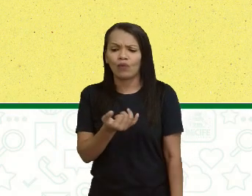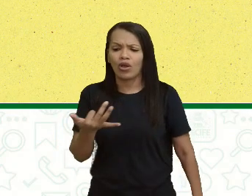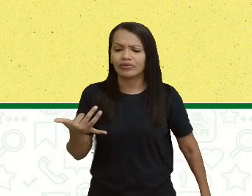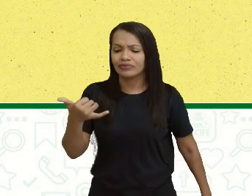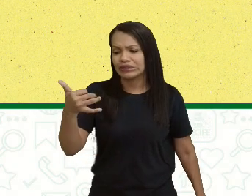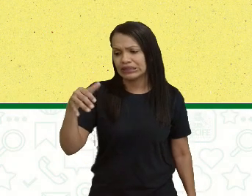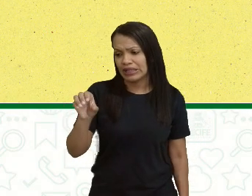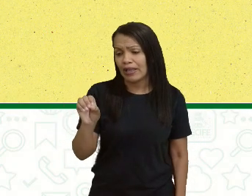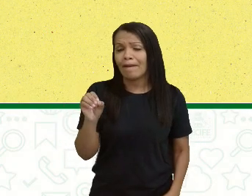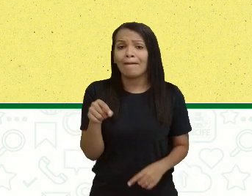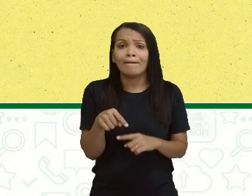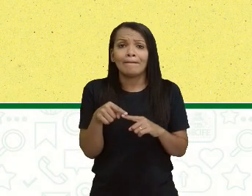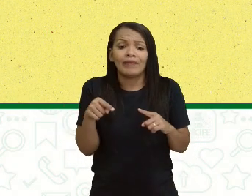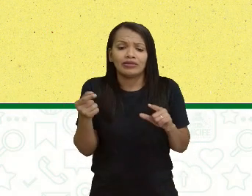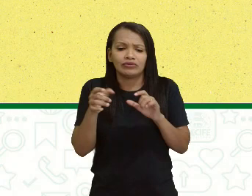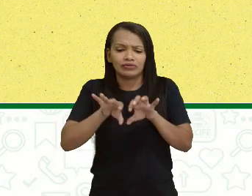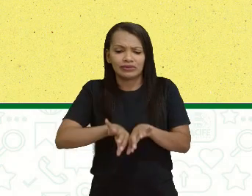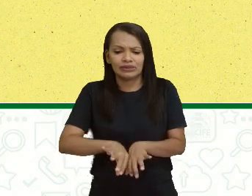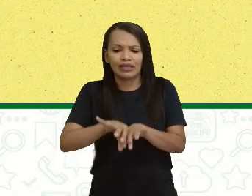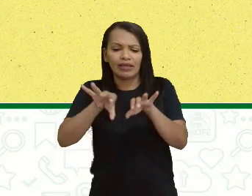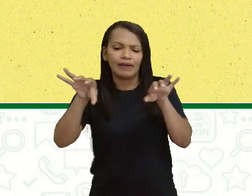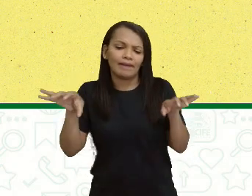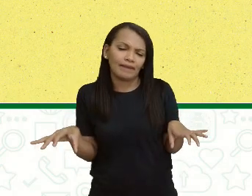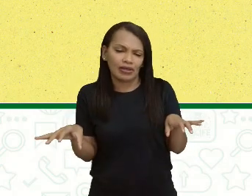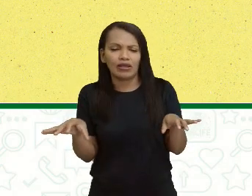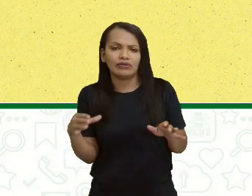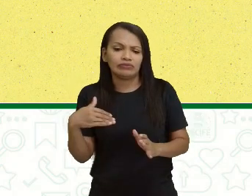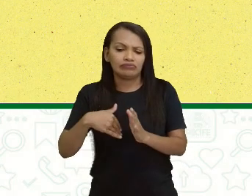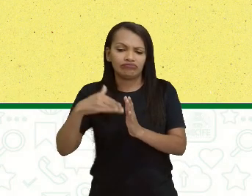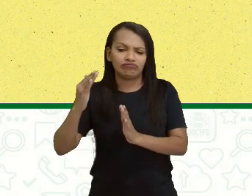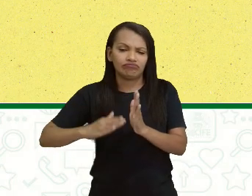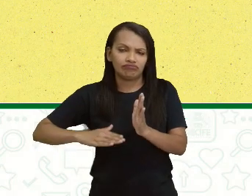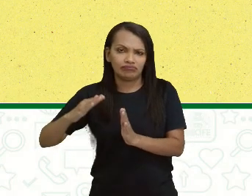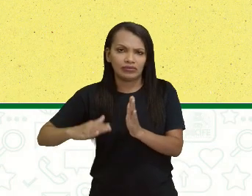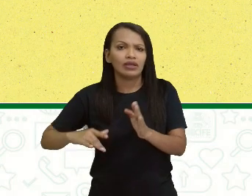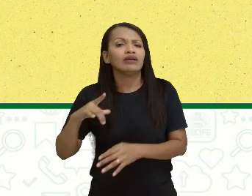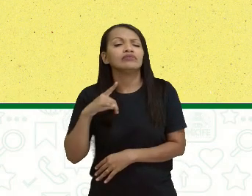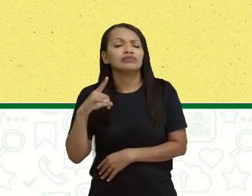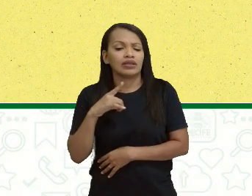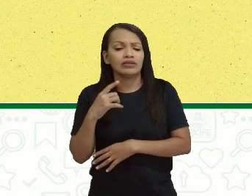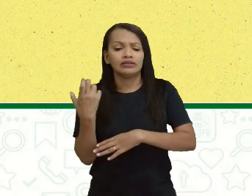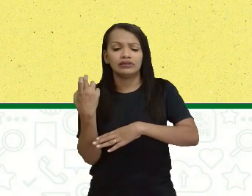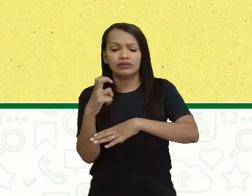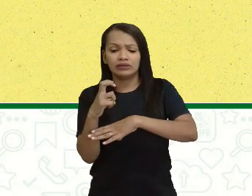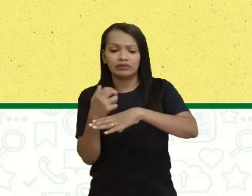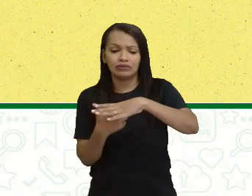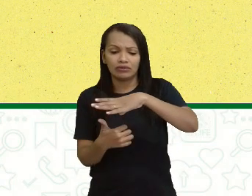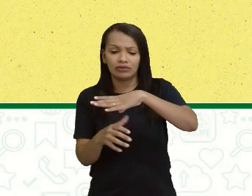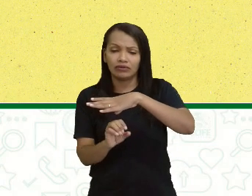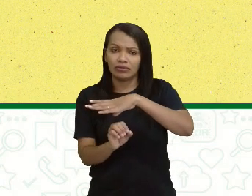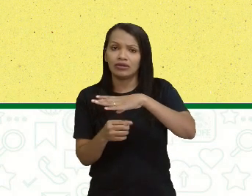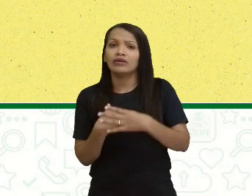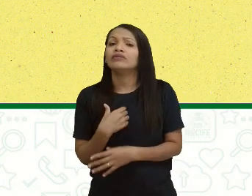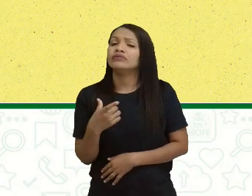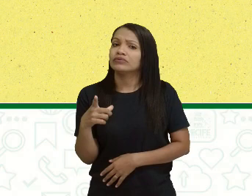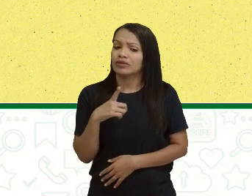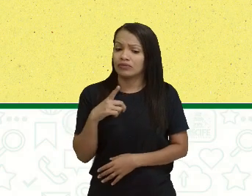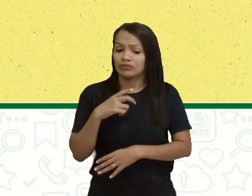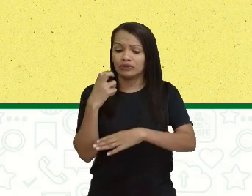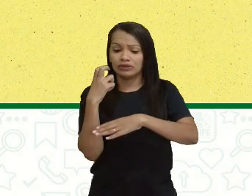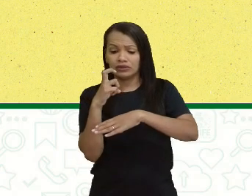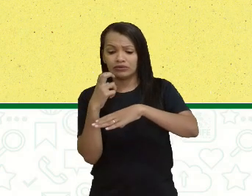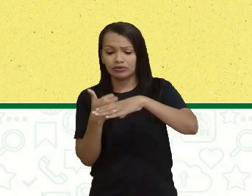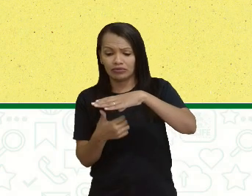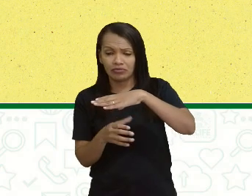Mas quando eu separo, eu pinto essas partes, eu tenho 5 partes e tenho 5 sobre